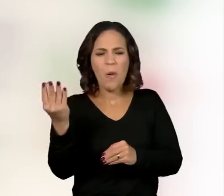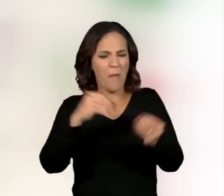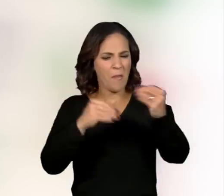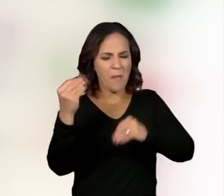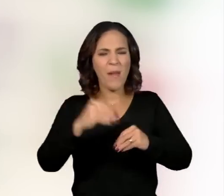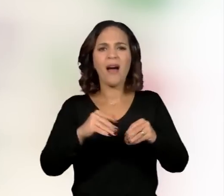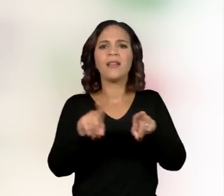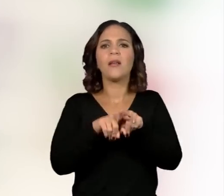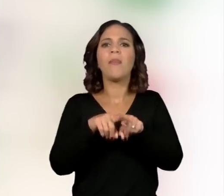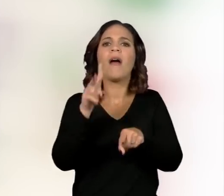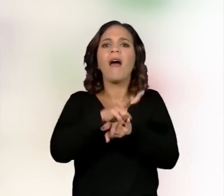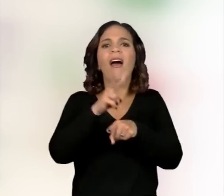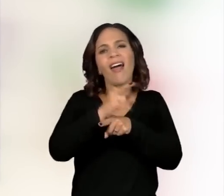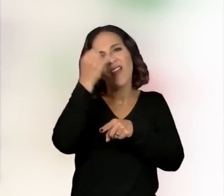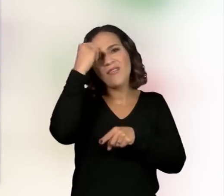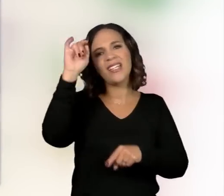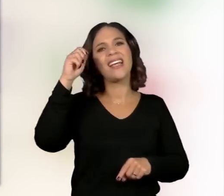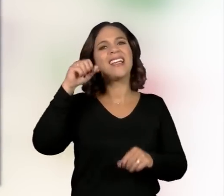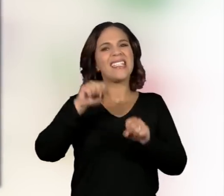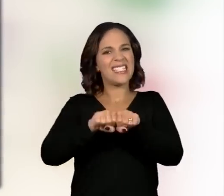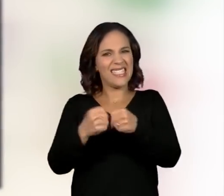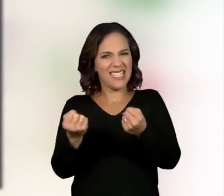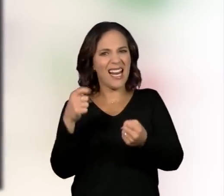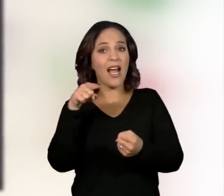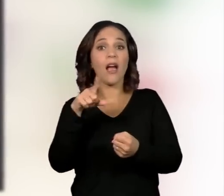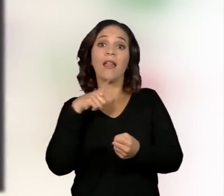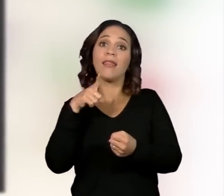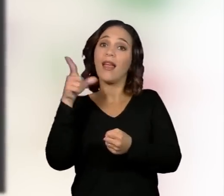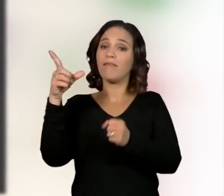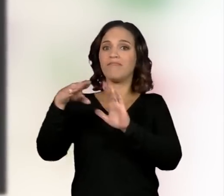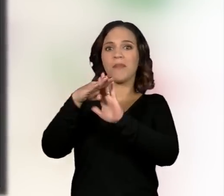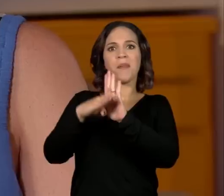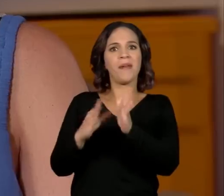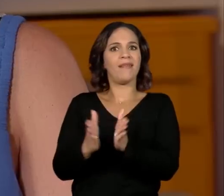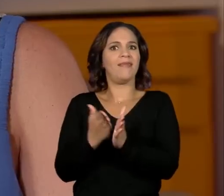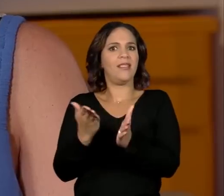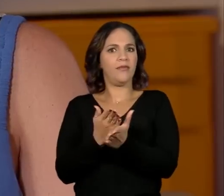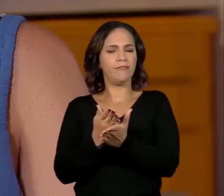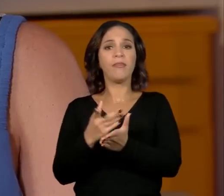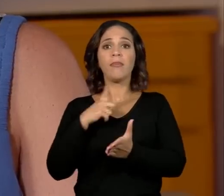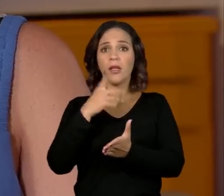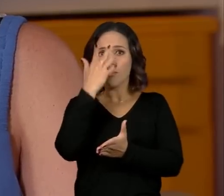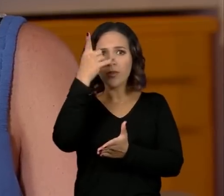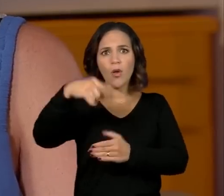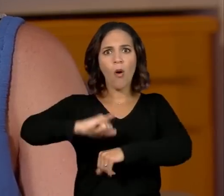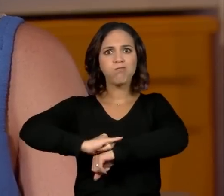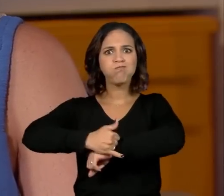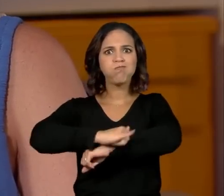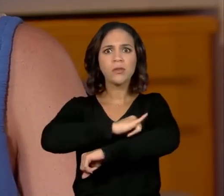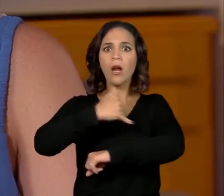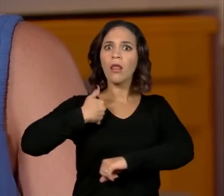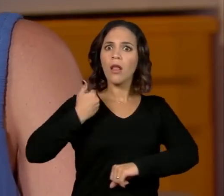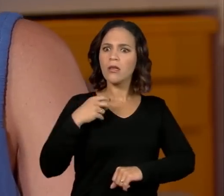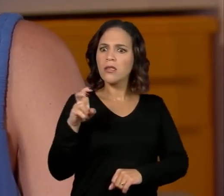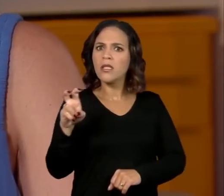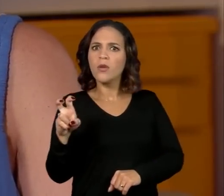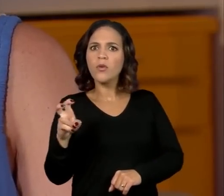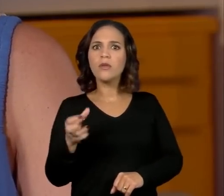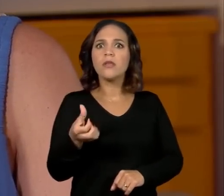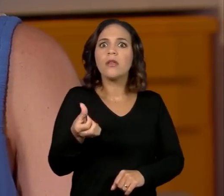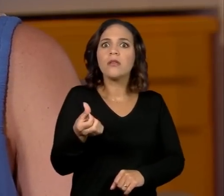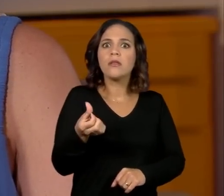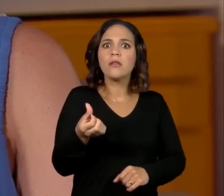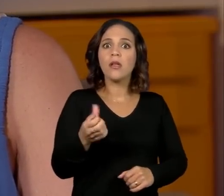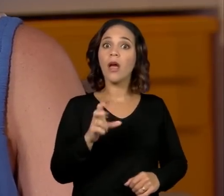conservantes, serviu de base para o livro. A gente tem muitos casos de obesidade entre crianças de 5 e 6 anos,